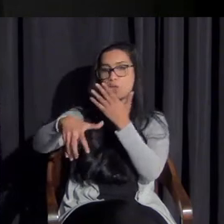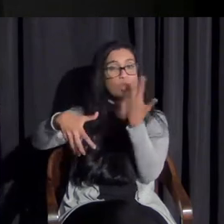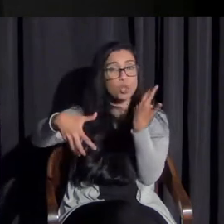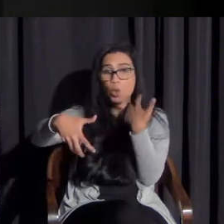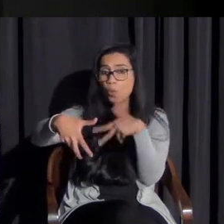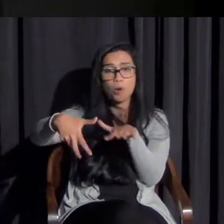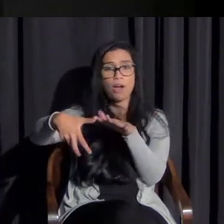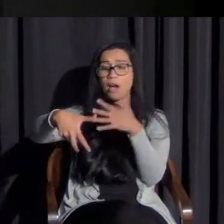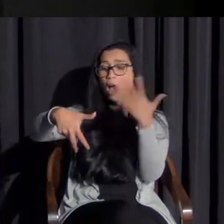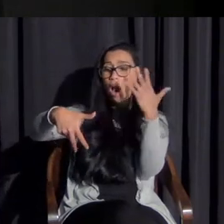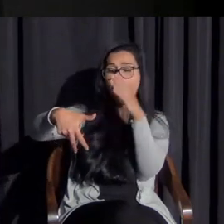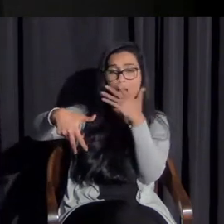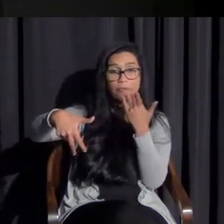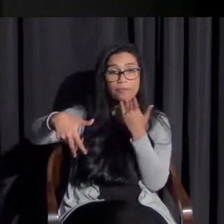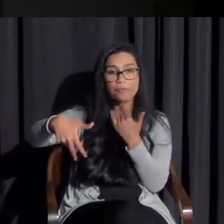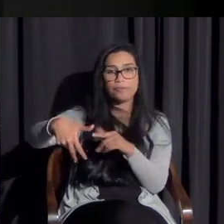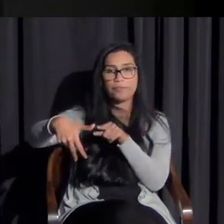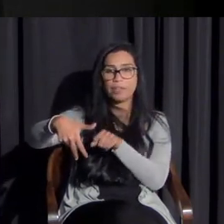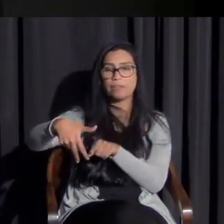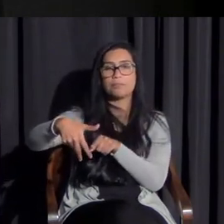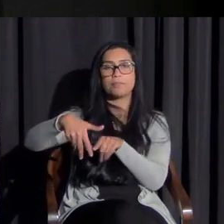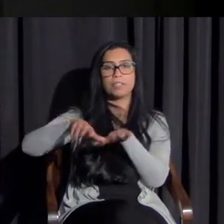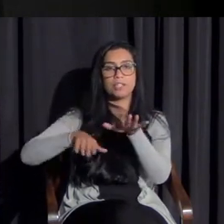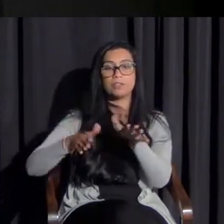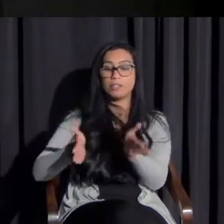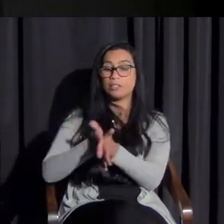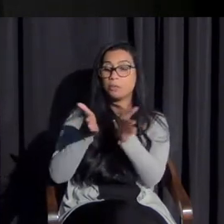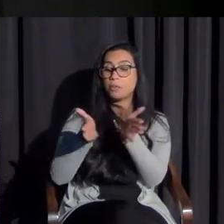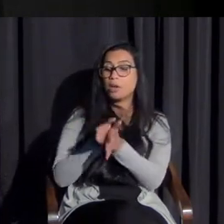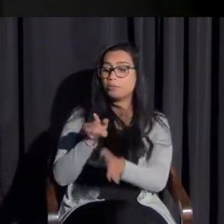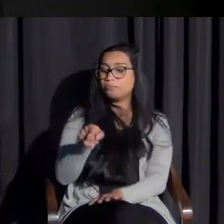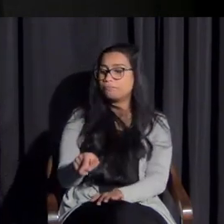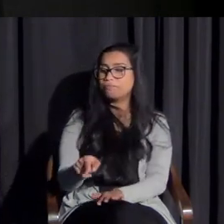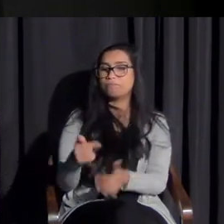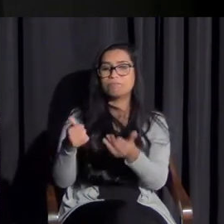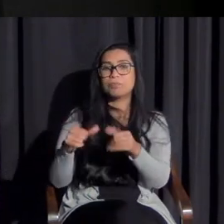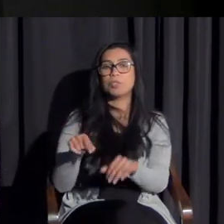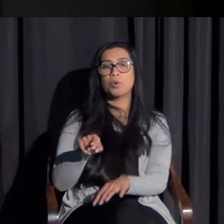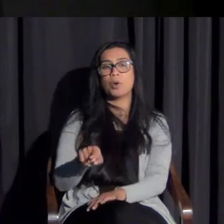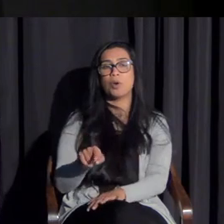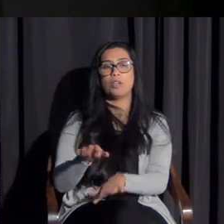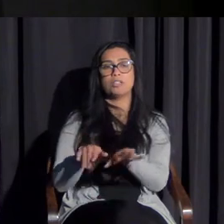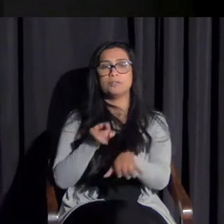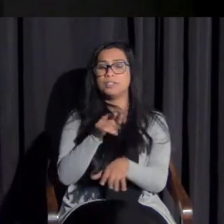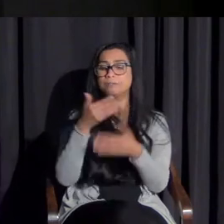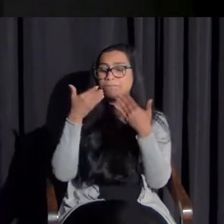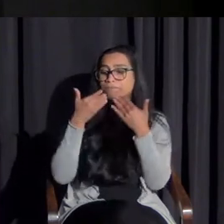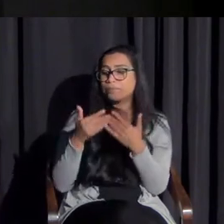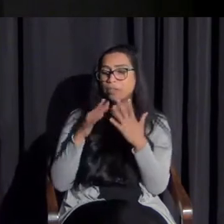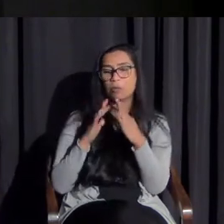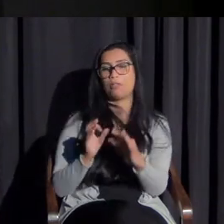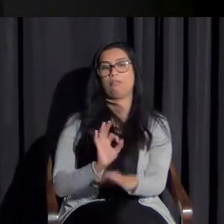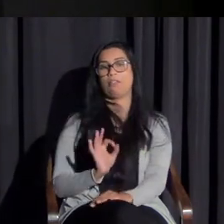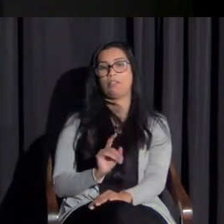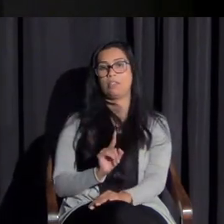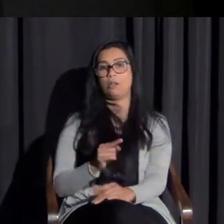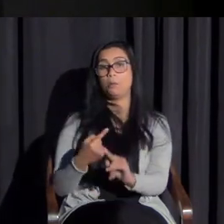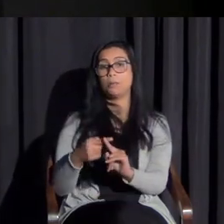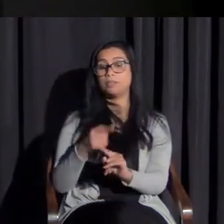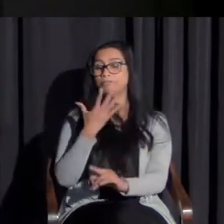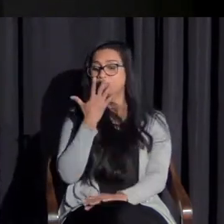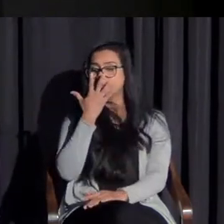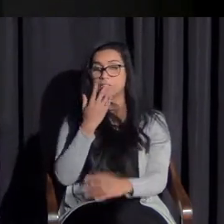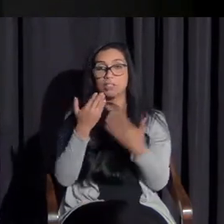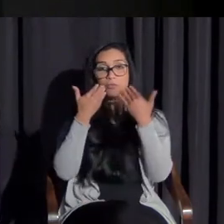contempla as diversas vulnerabilidades, extremas vulnerabilidades que a gente tem também nesse centro, né, no centro expandido.